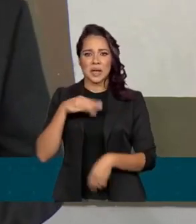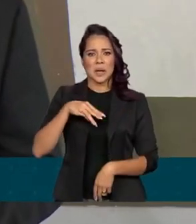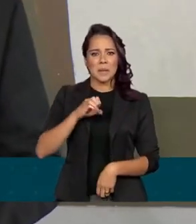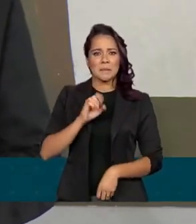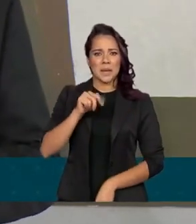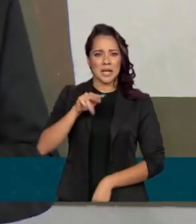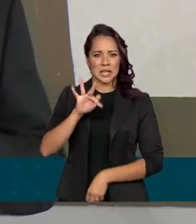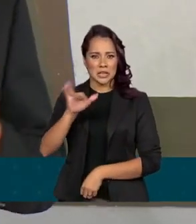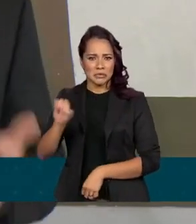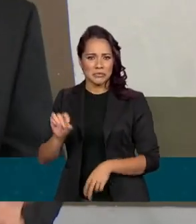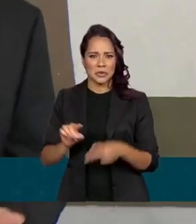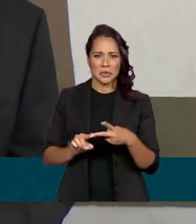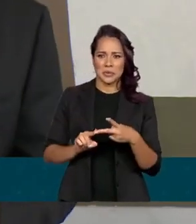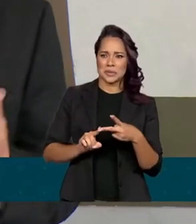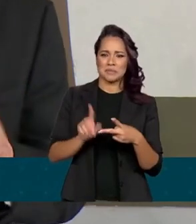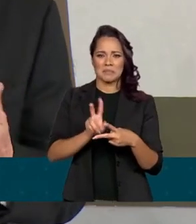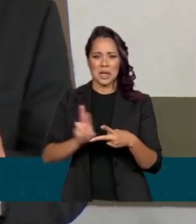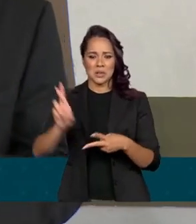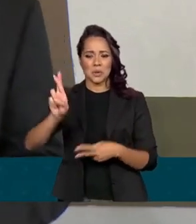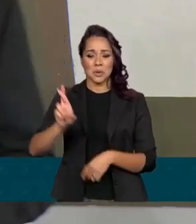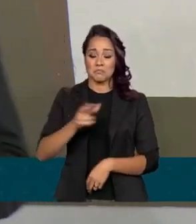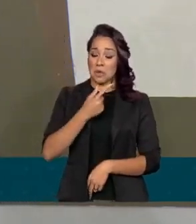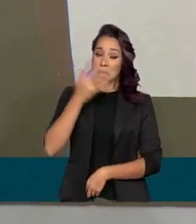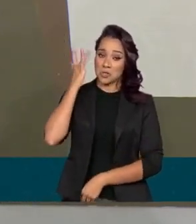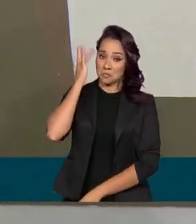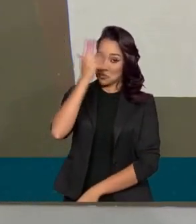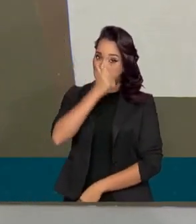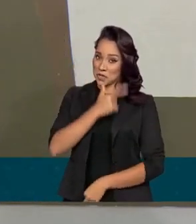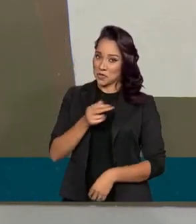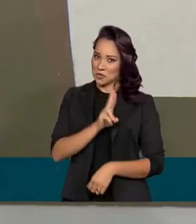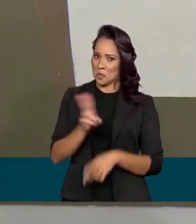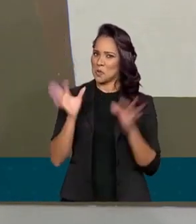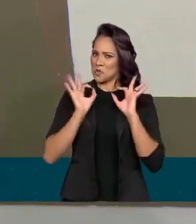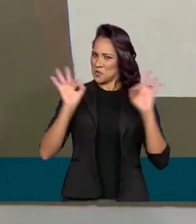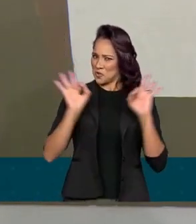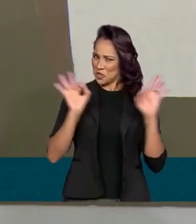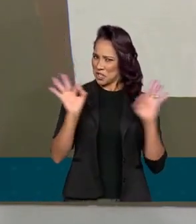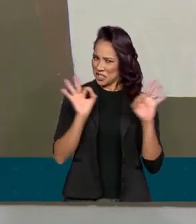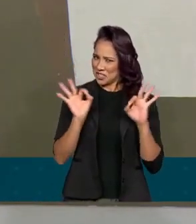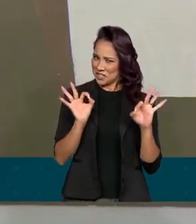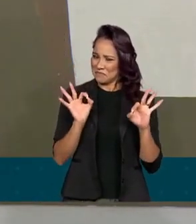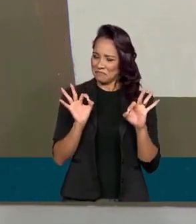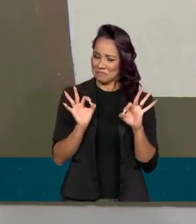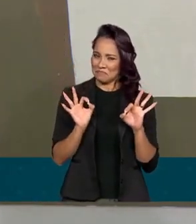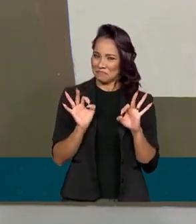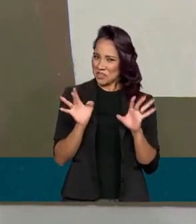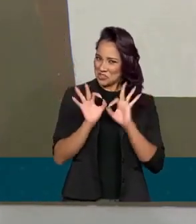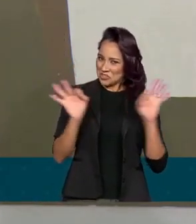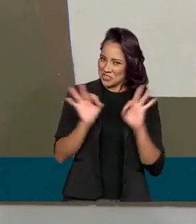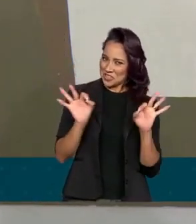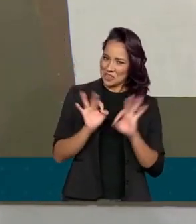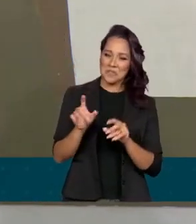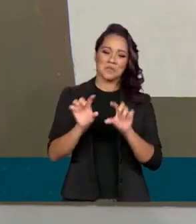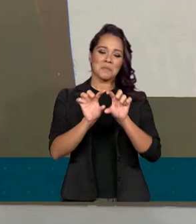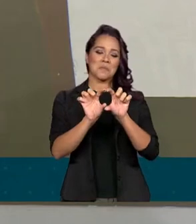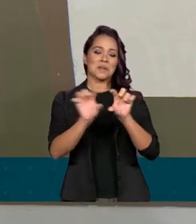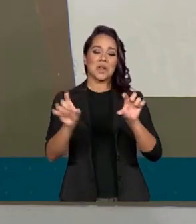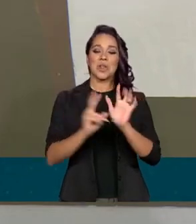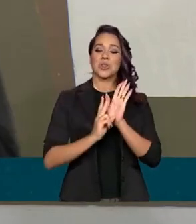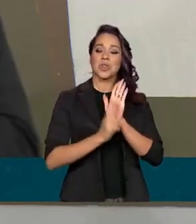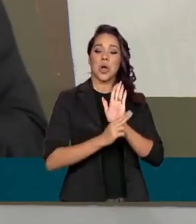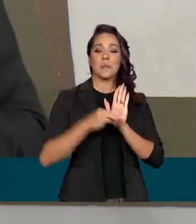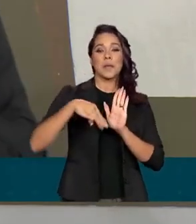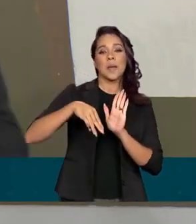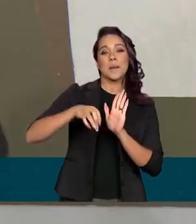magníficos reitores e magníficas reitoras, porque eu acho bonito, eu acho chique. Eu acho chique quando aparece na minha